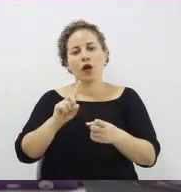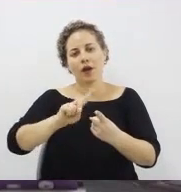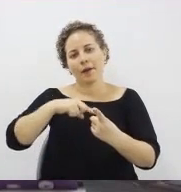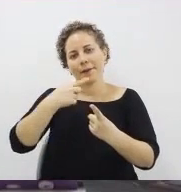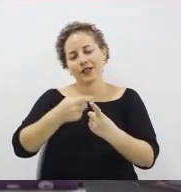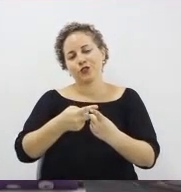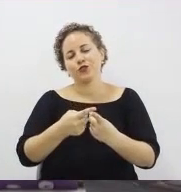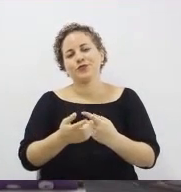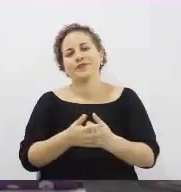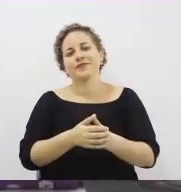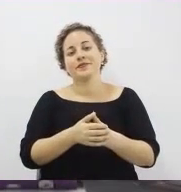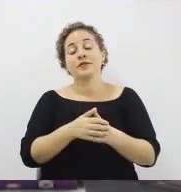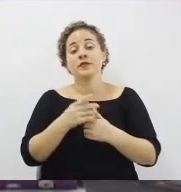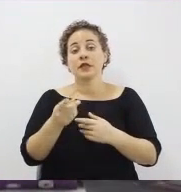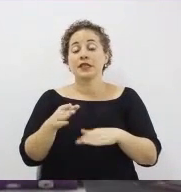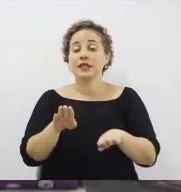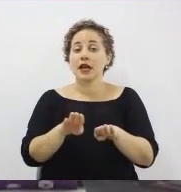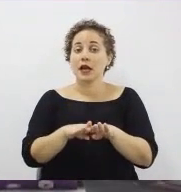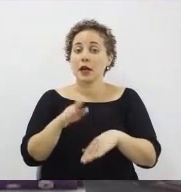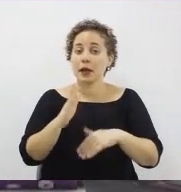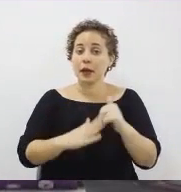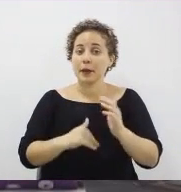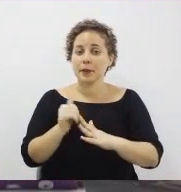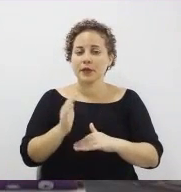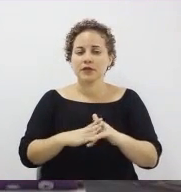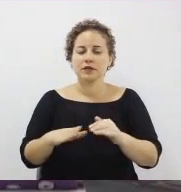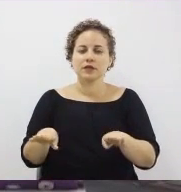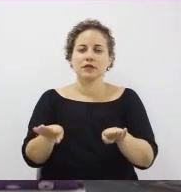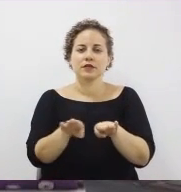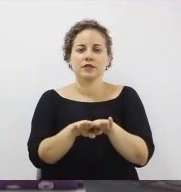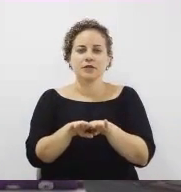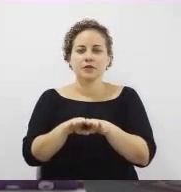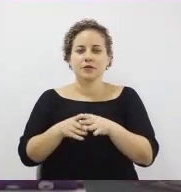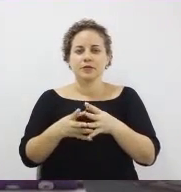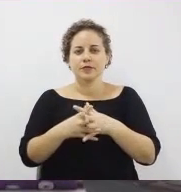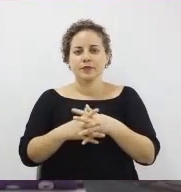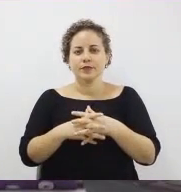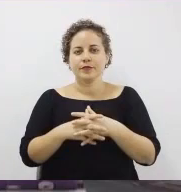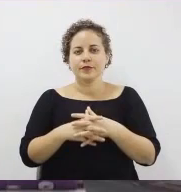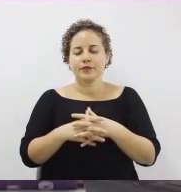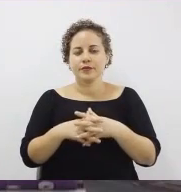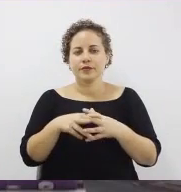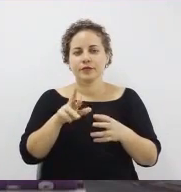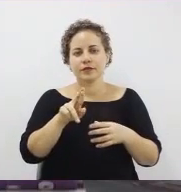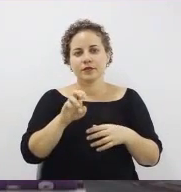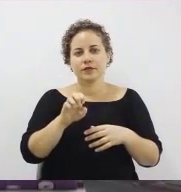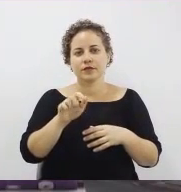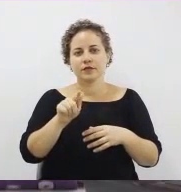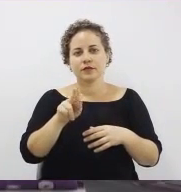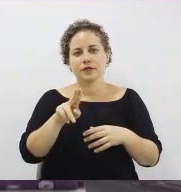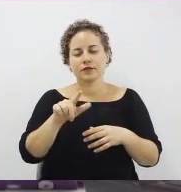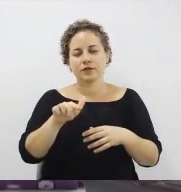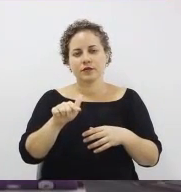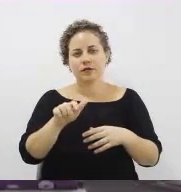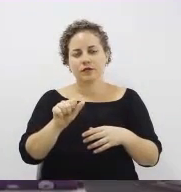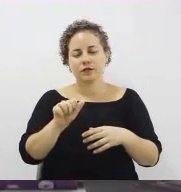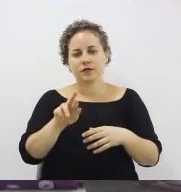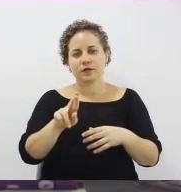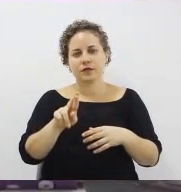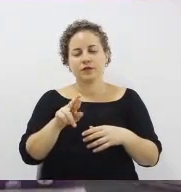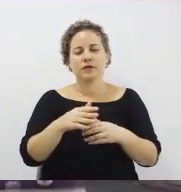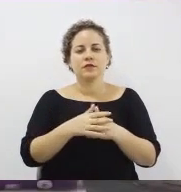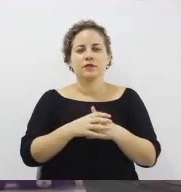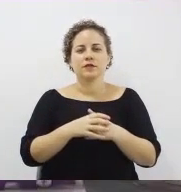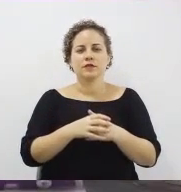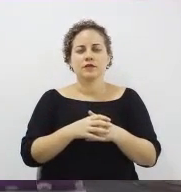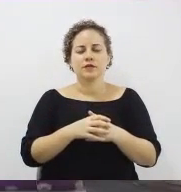aqui a capacidade igual e a entrada de pedidos com a entrada regular. Então, isso é um